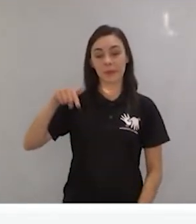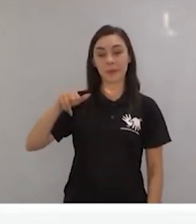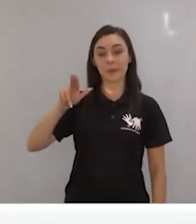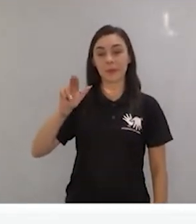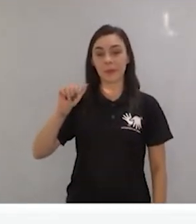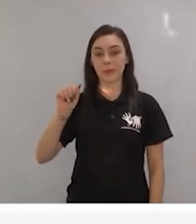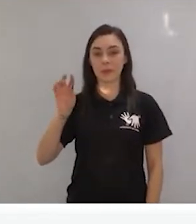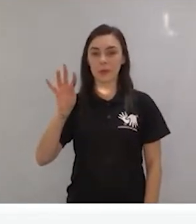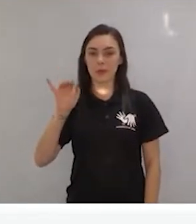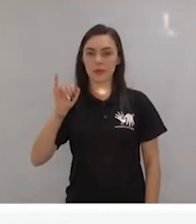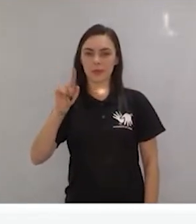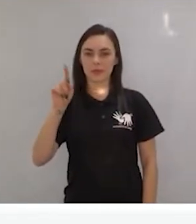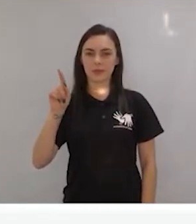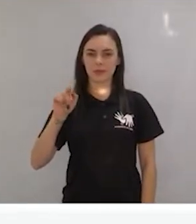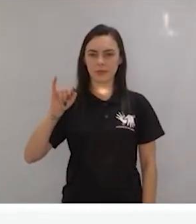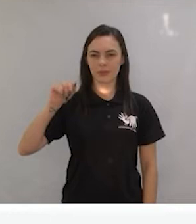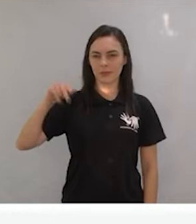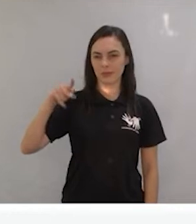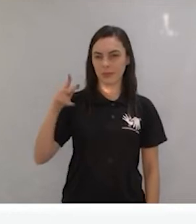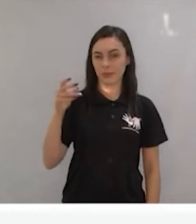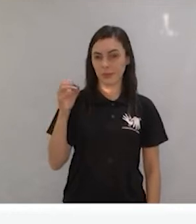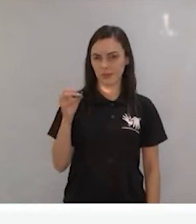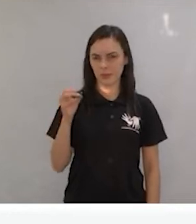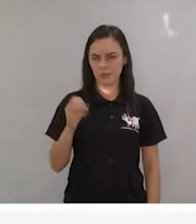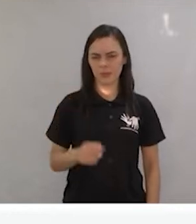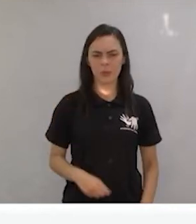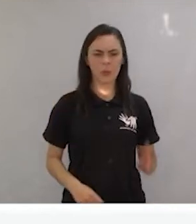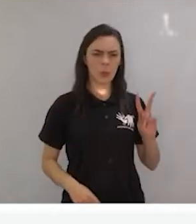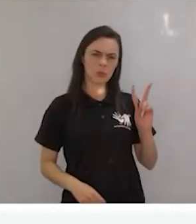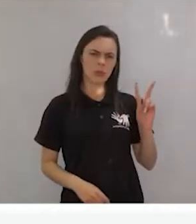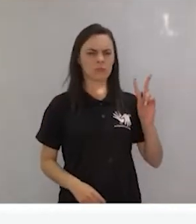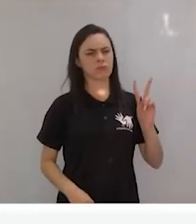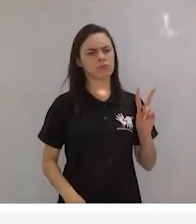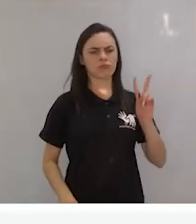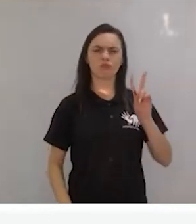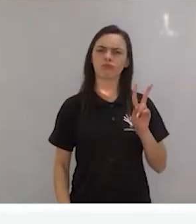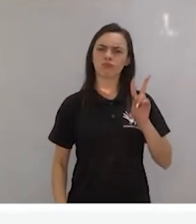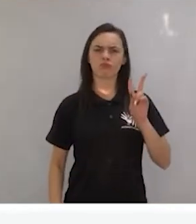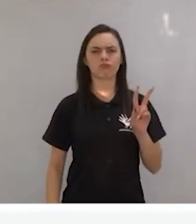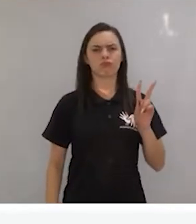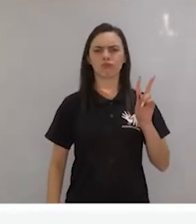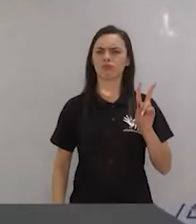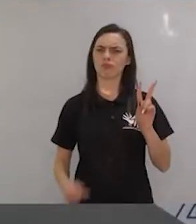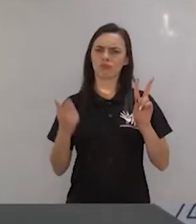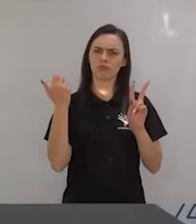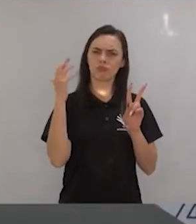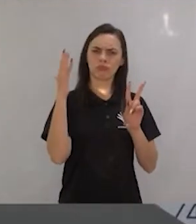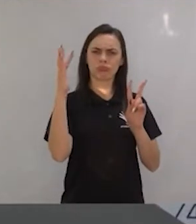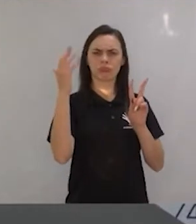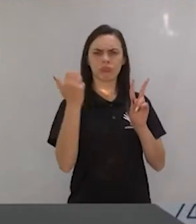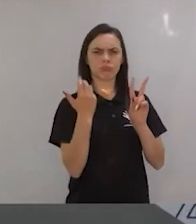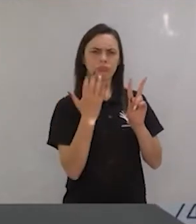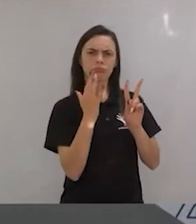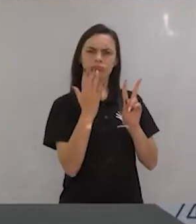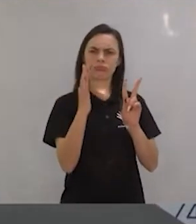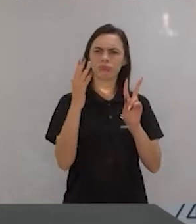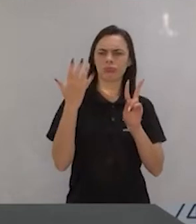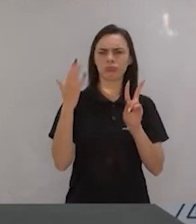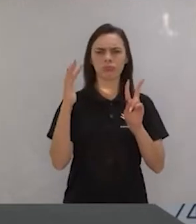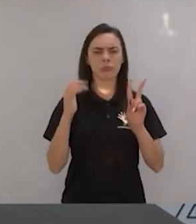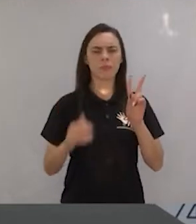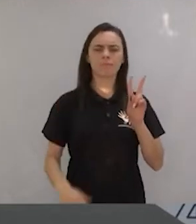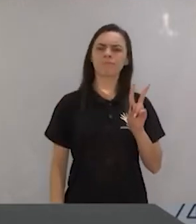é o quatizinho. Então, ele estava andando lá pela floresta, lá, o pelo meio do mato, não sei